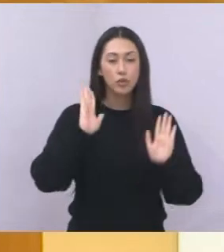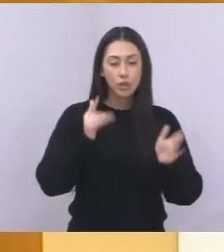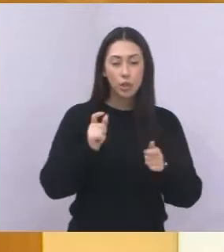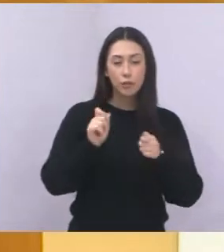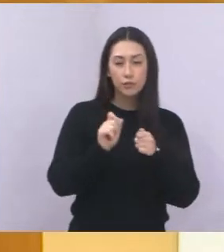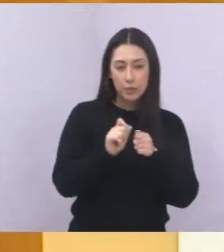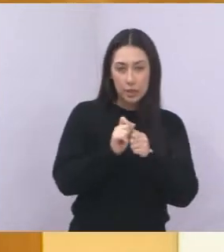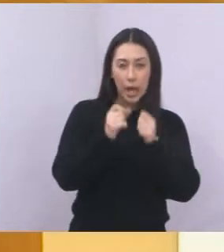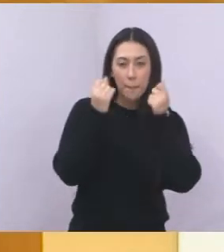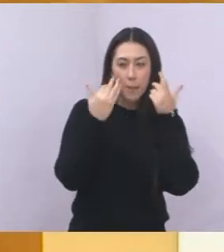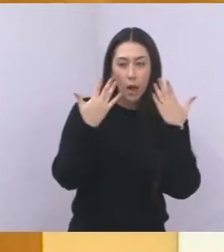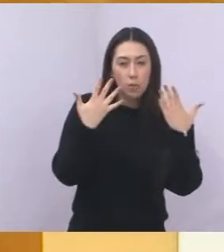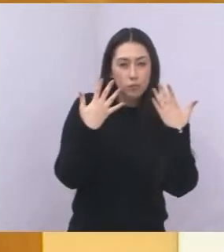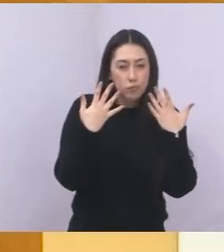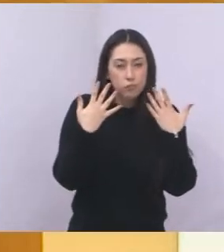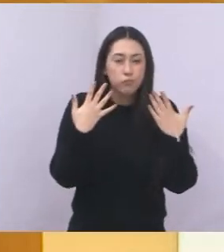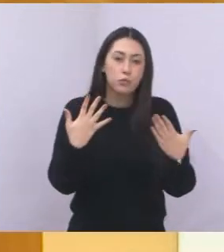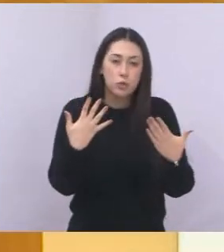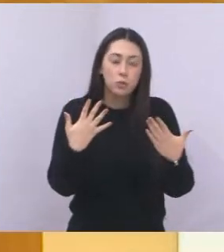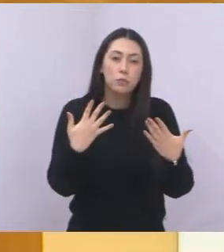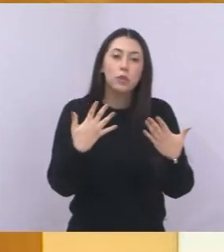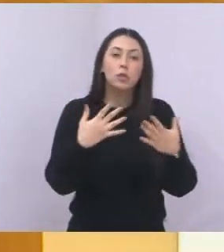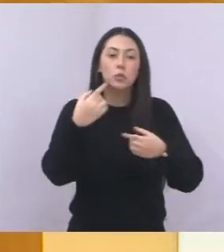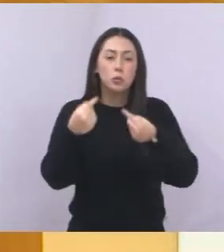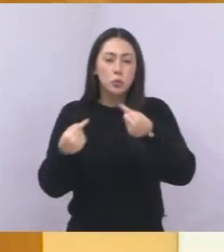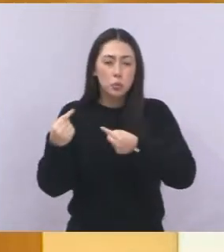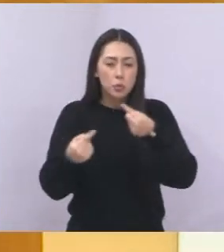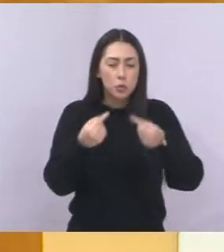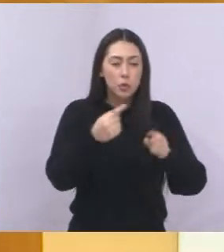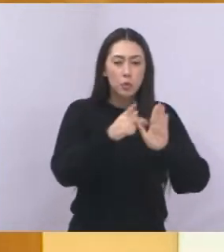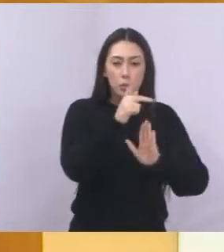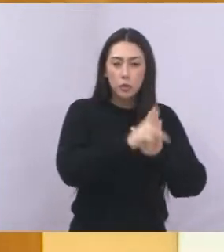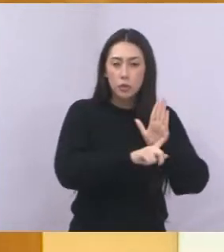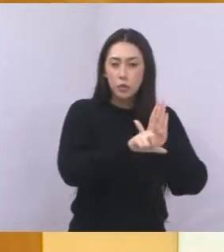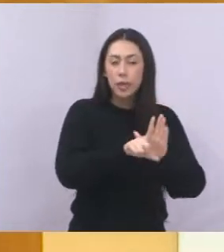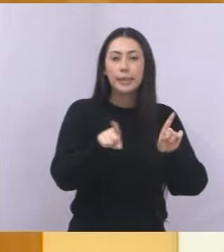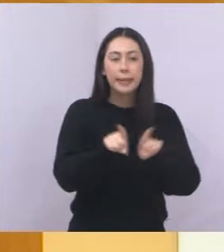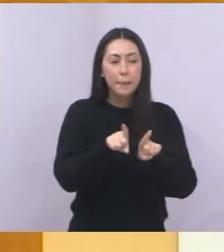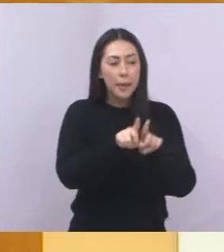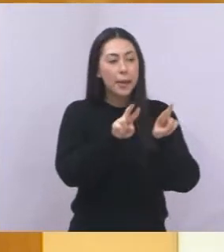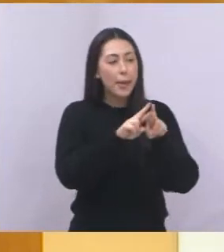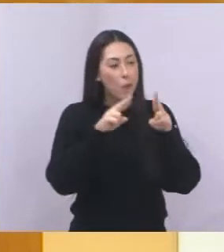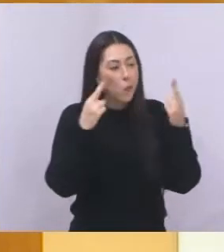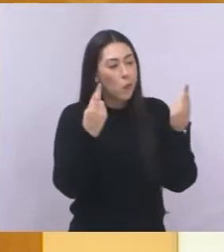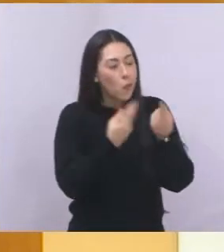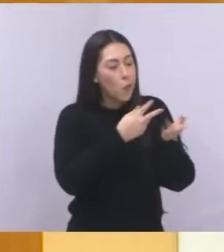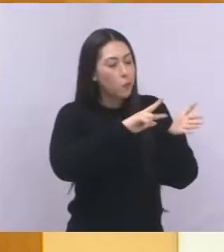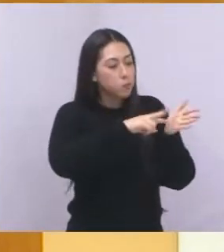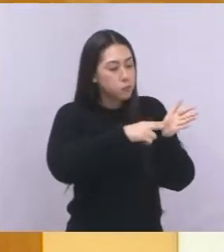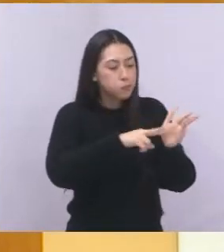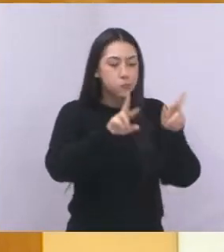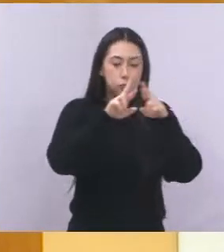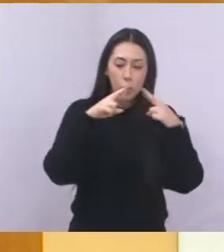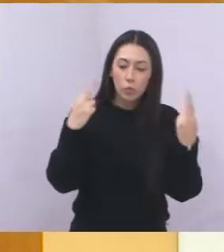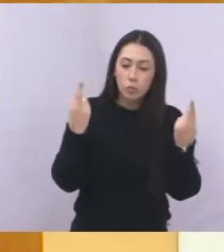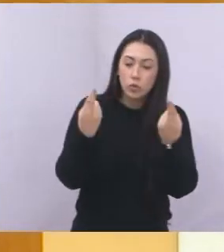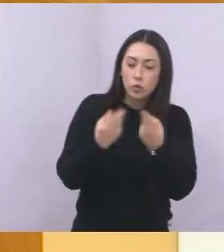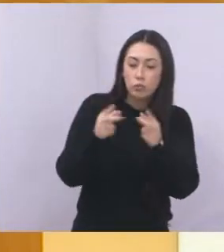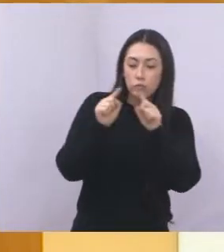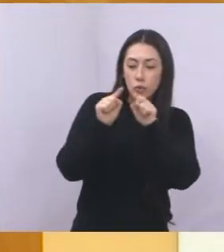públicas para discussão do projeto de lei complementar, as reuniões junto aos sindicatos dos servidores públicos municipais,